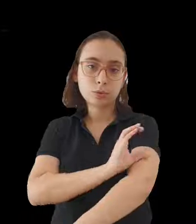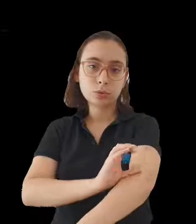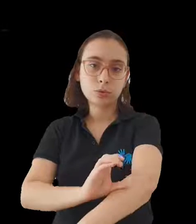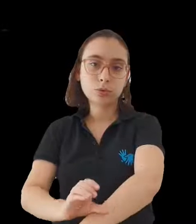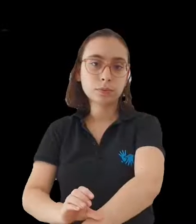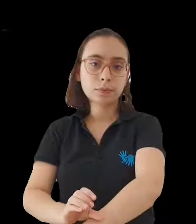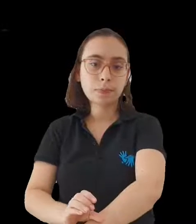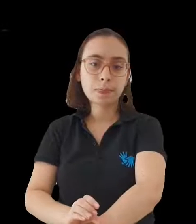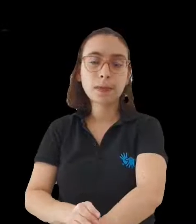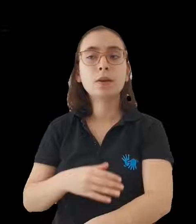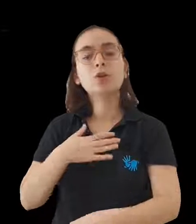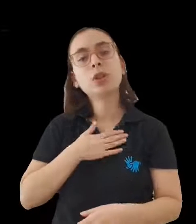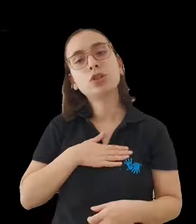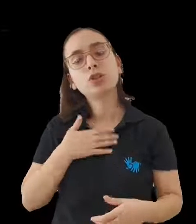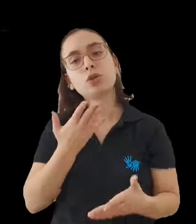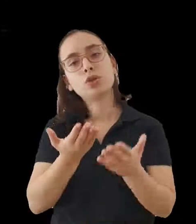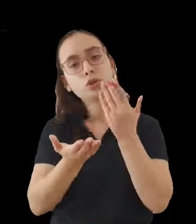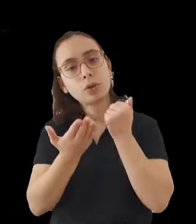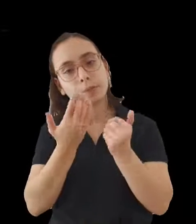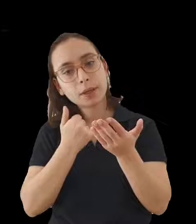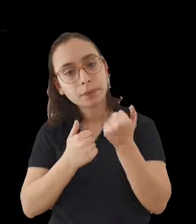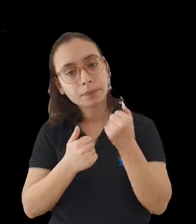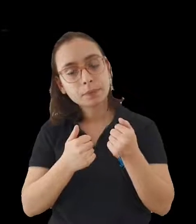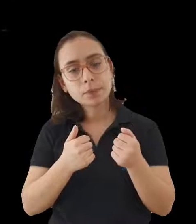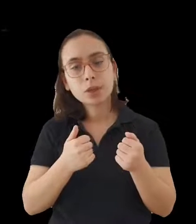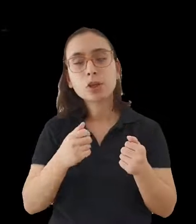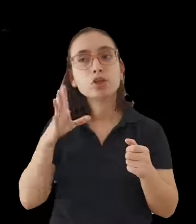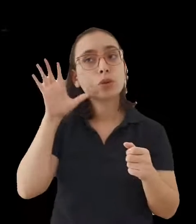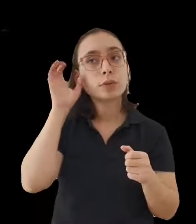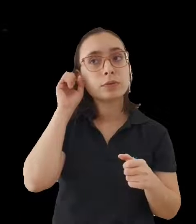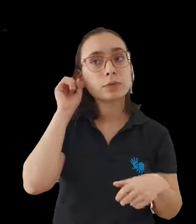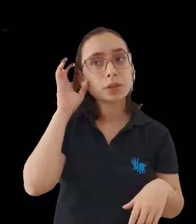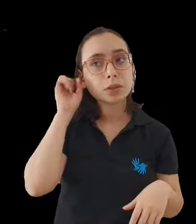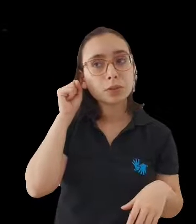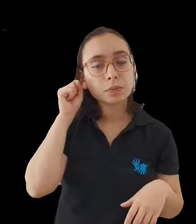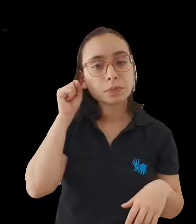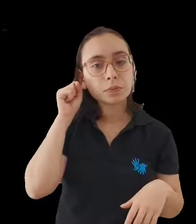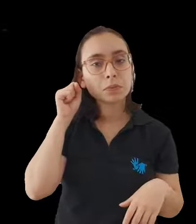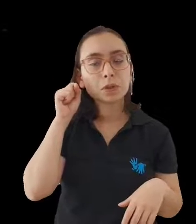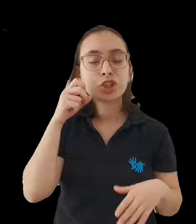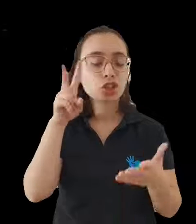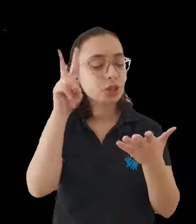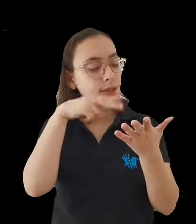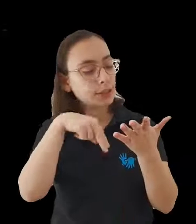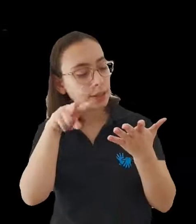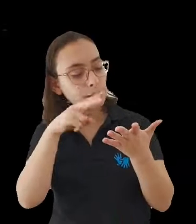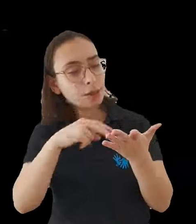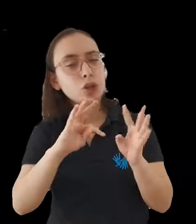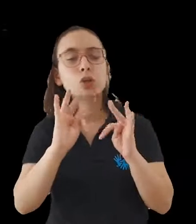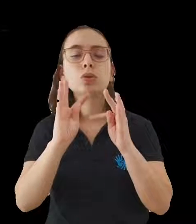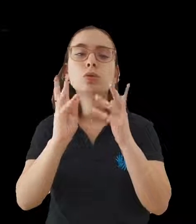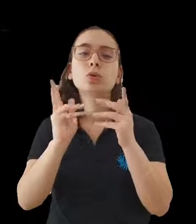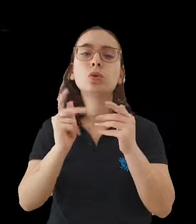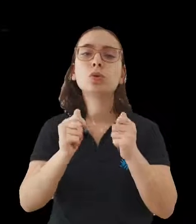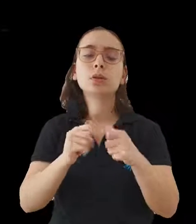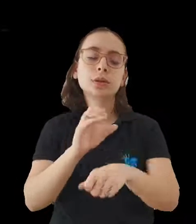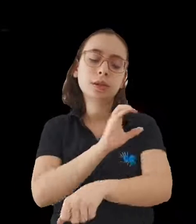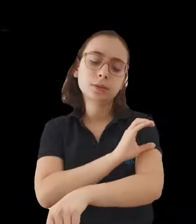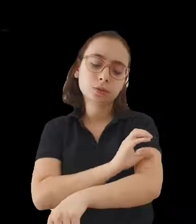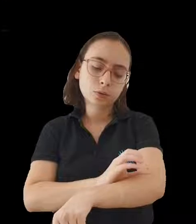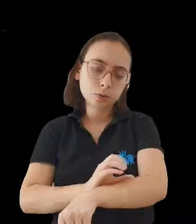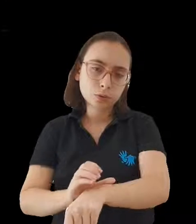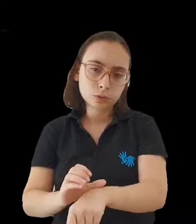gosta de comer, as coisas que a gente gosta de ouvir, as coisas que a gente gosta de ler. Tudo isso está na nossa cultura, representa o que